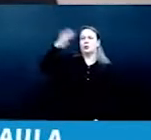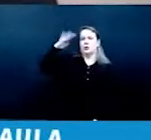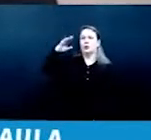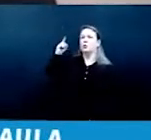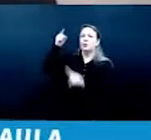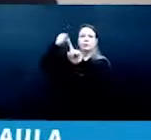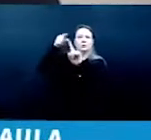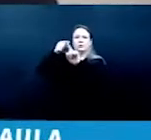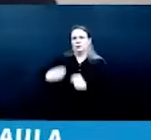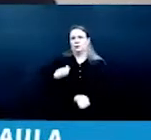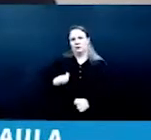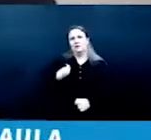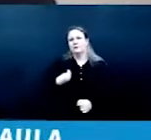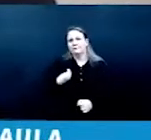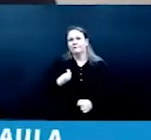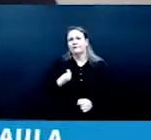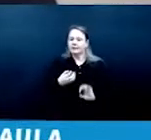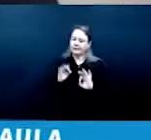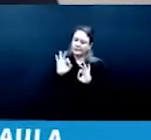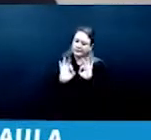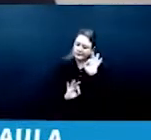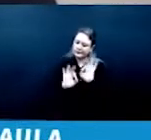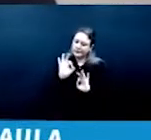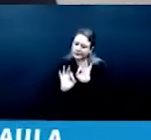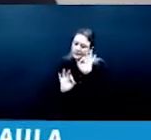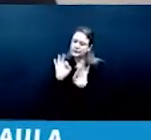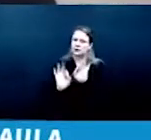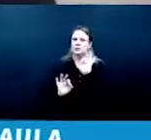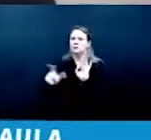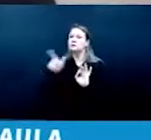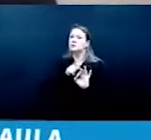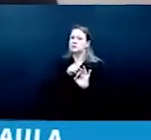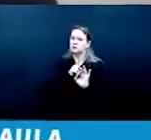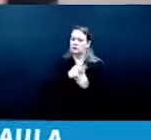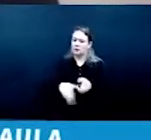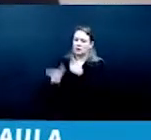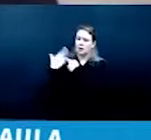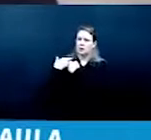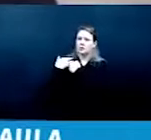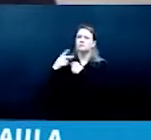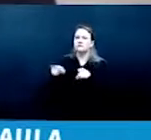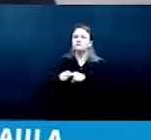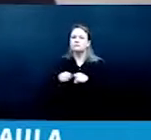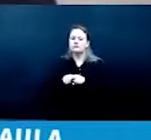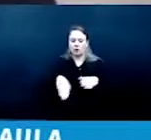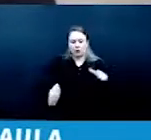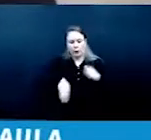na vida para tudo, desde que você se planeje e desde que você tenha responsabilidade. Então, acho que o